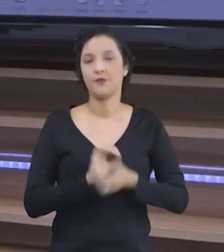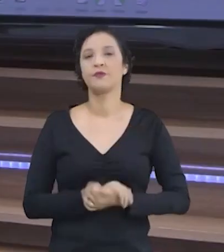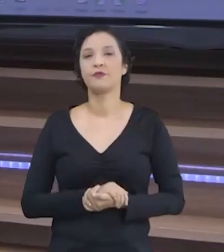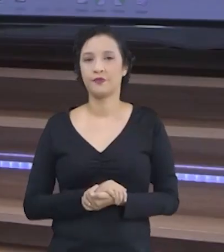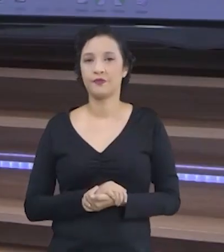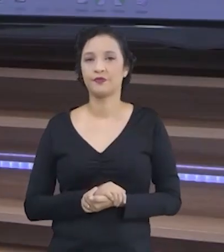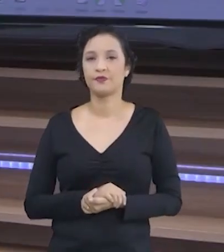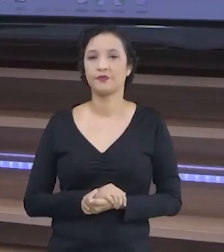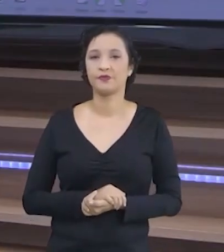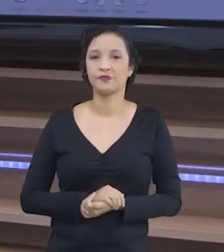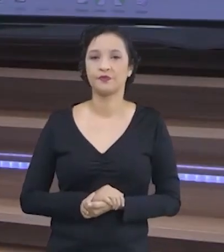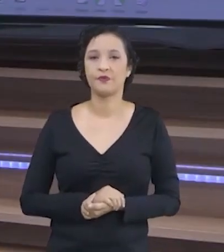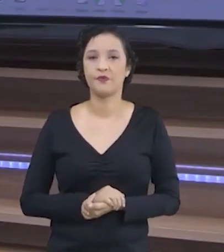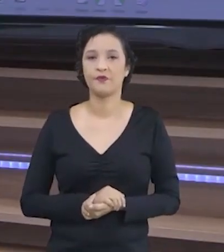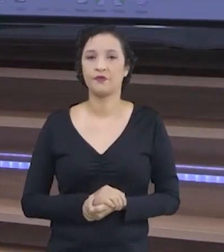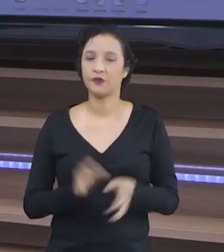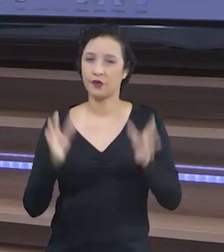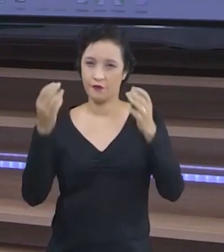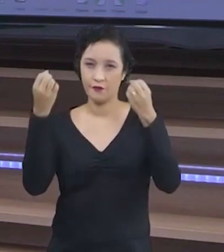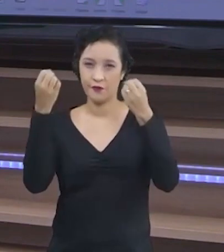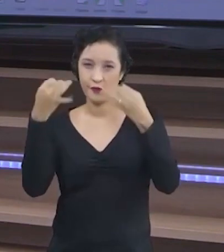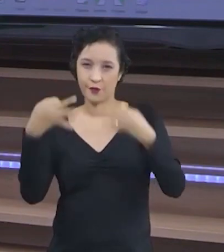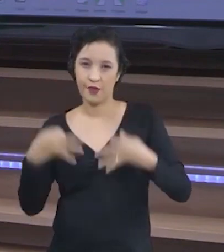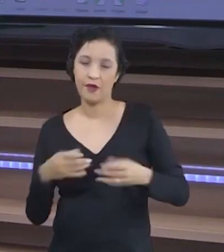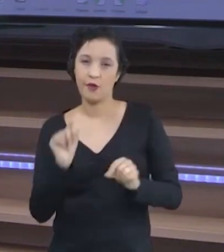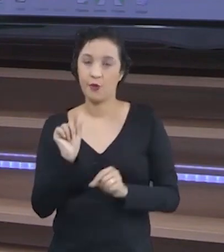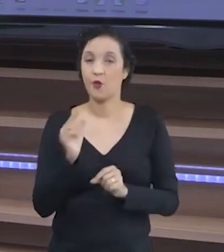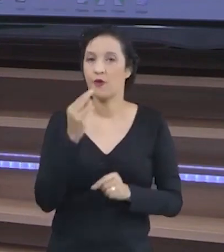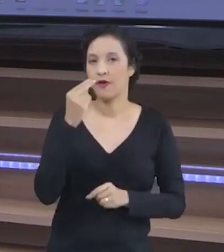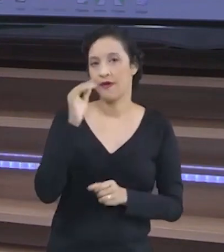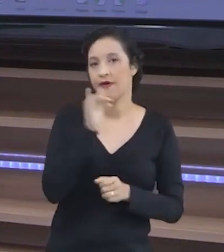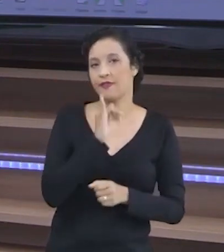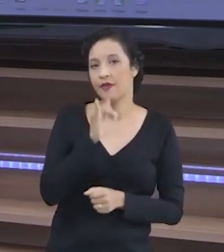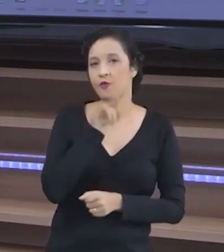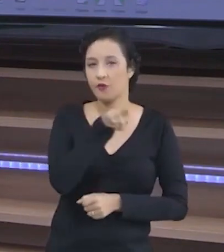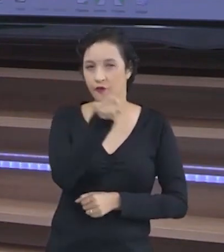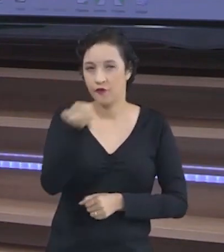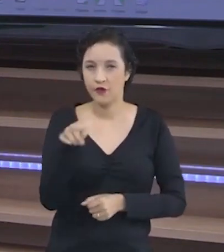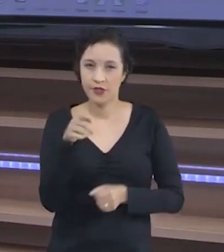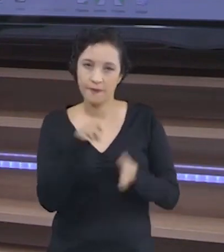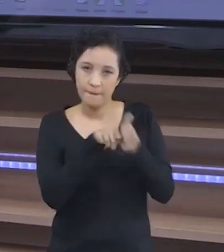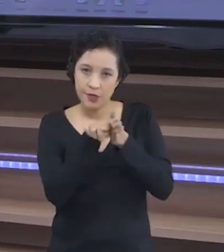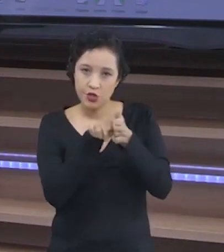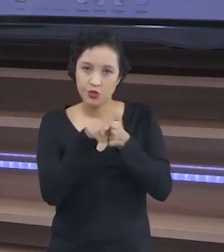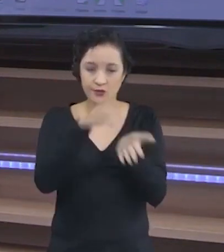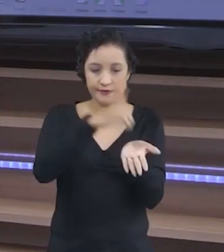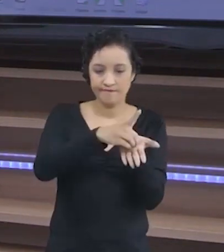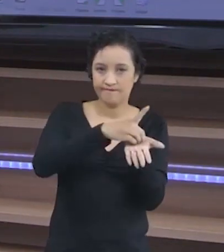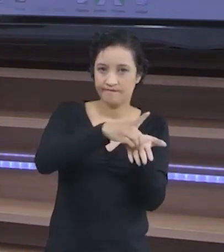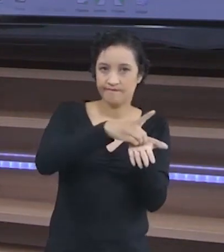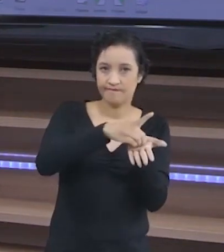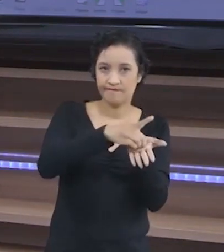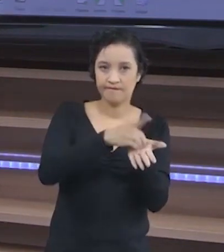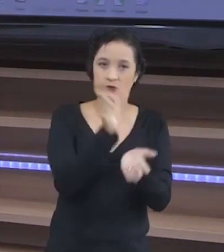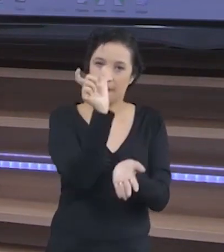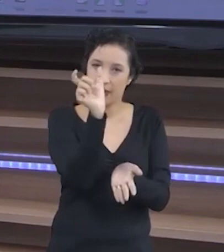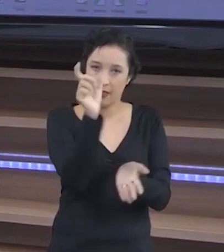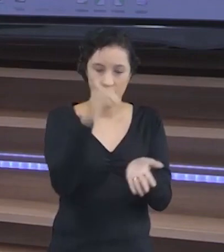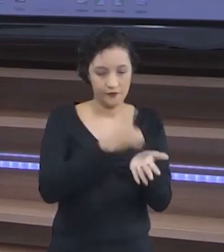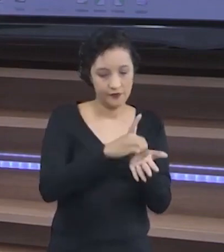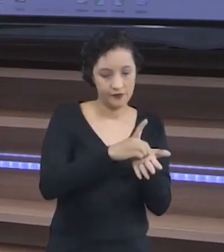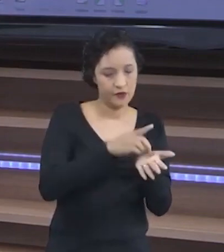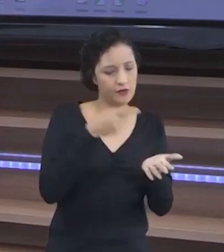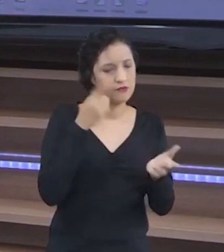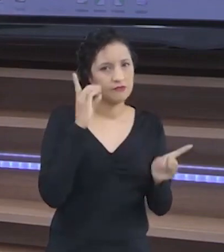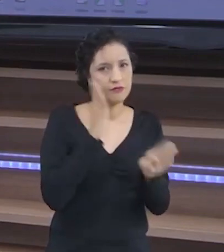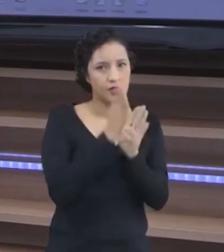vocês. Vamos lá? Quando vocês olham um dicionário, pesquisam uma palavra no dicionário, o que vocês visualizam? É o